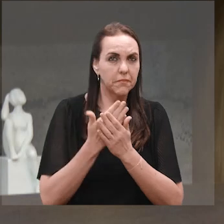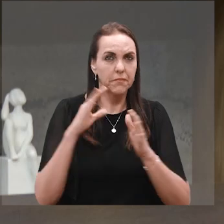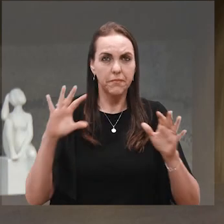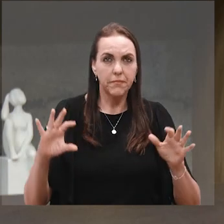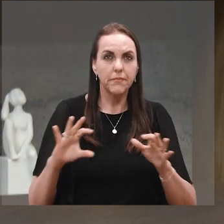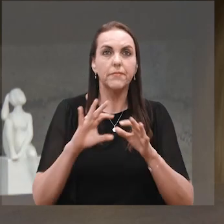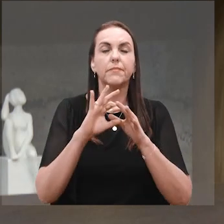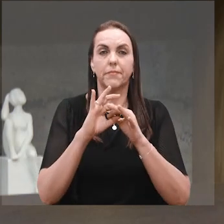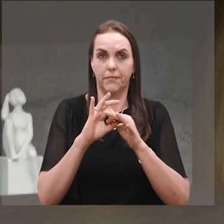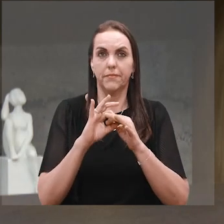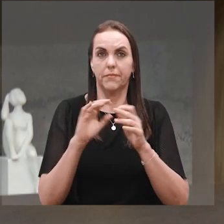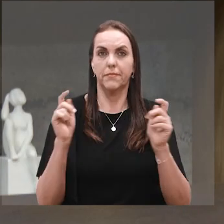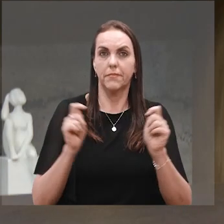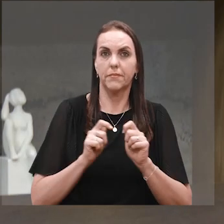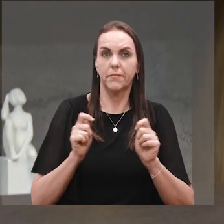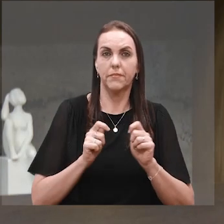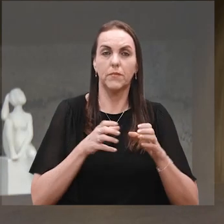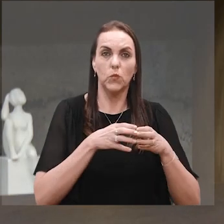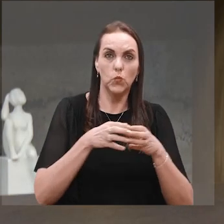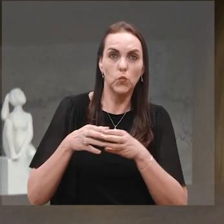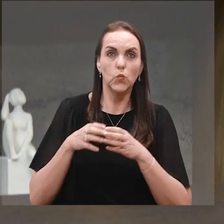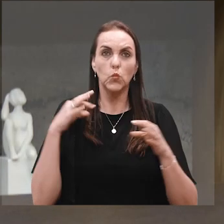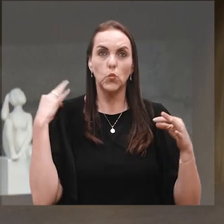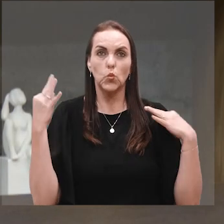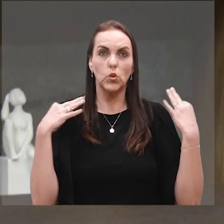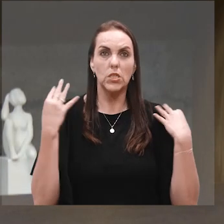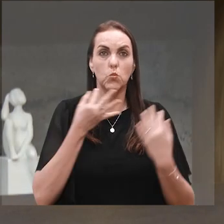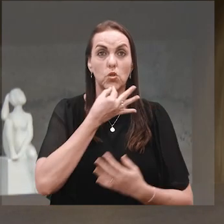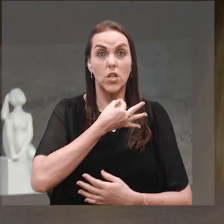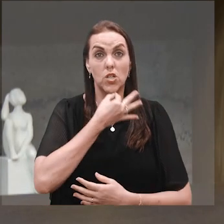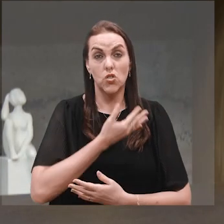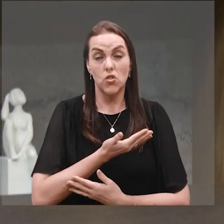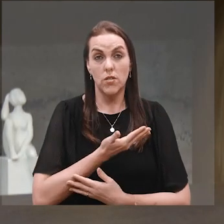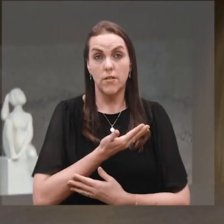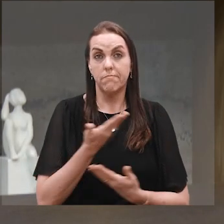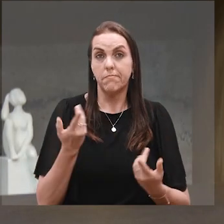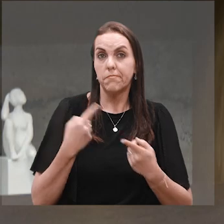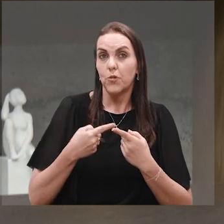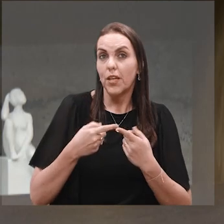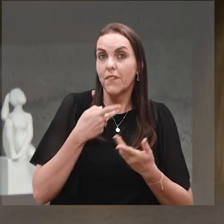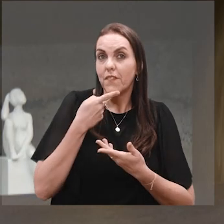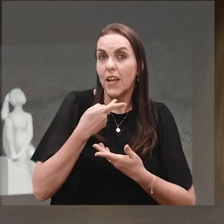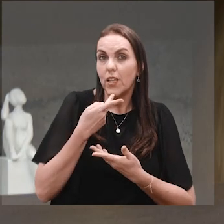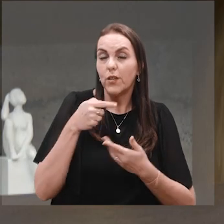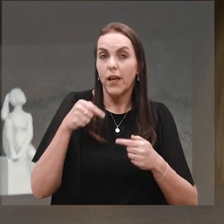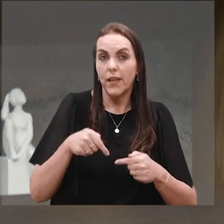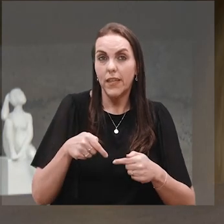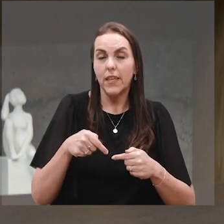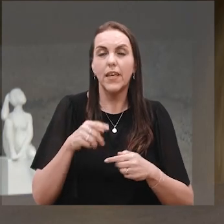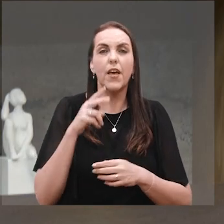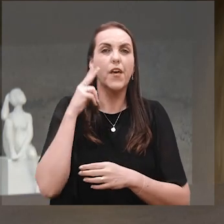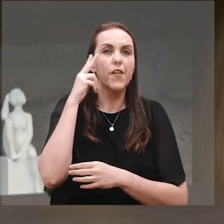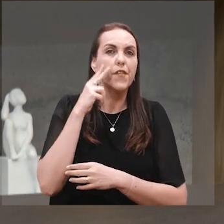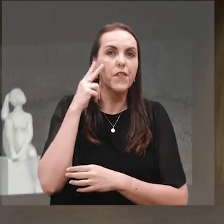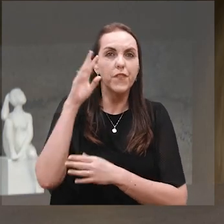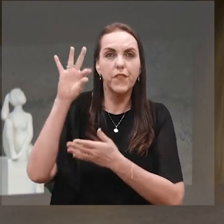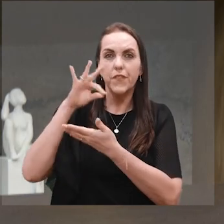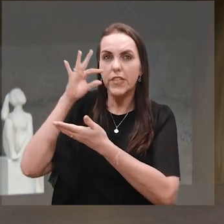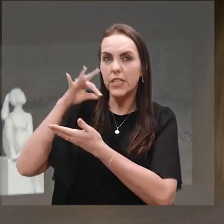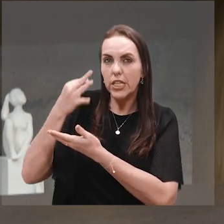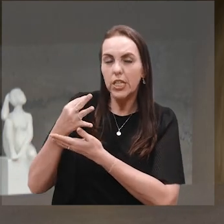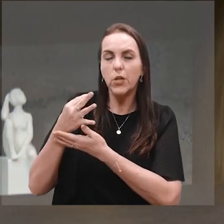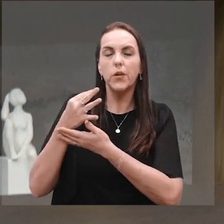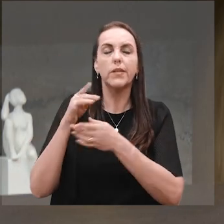integração maior entre as potencialidades turísticas de Caxias do Sul? Que nós estamos falando aqui da cadeia